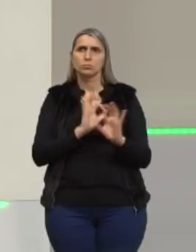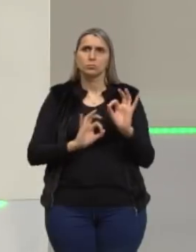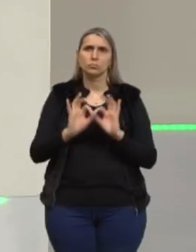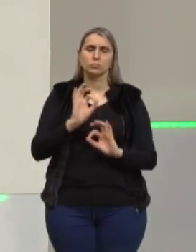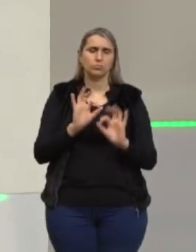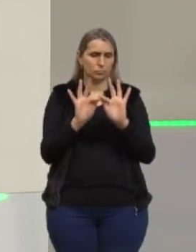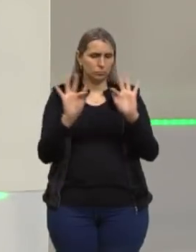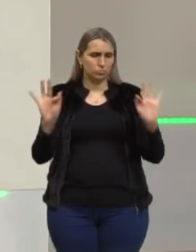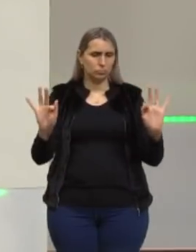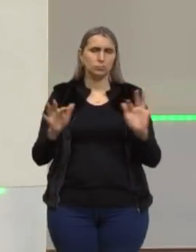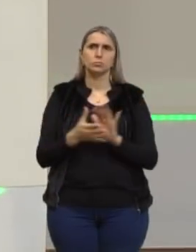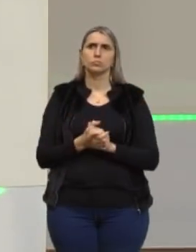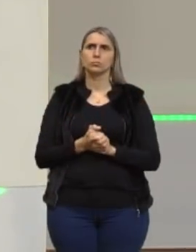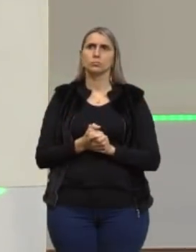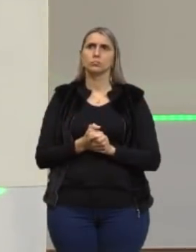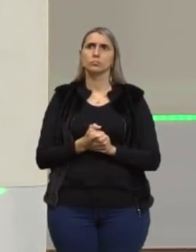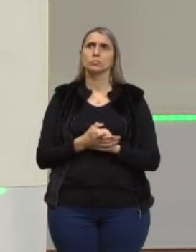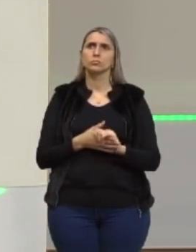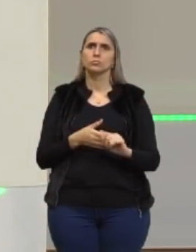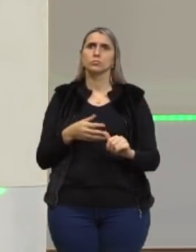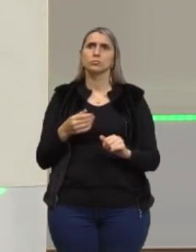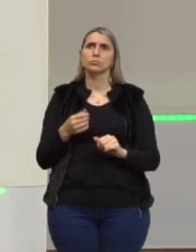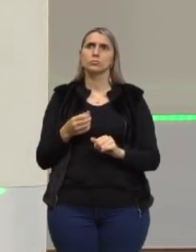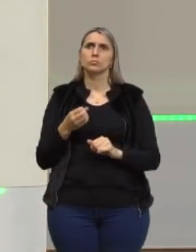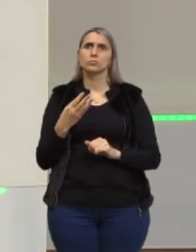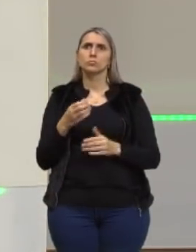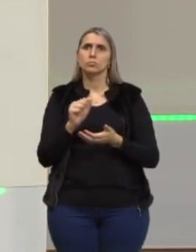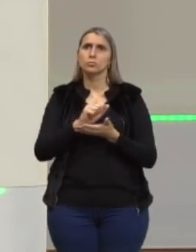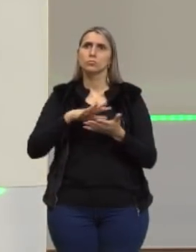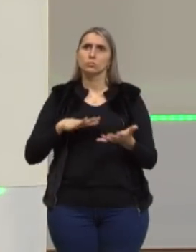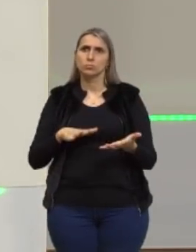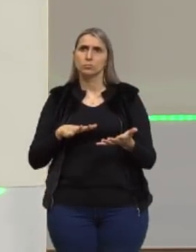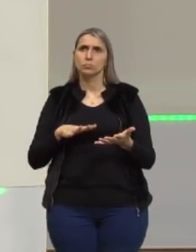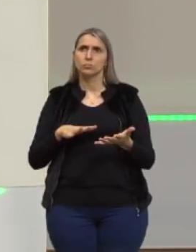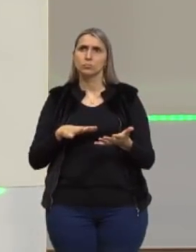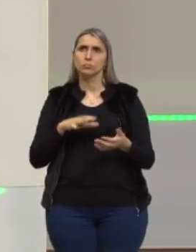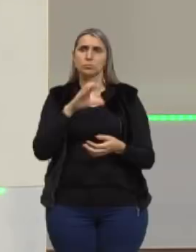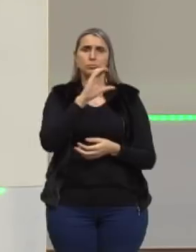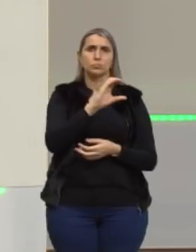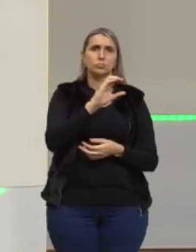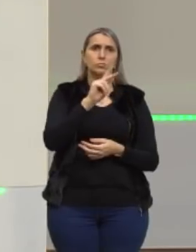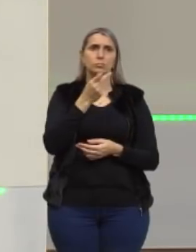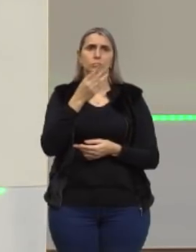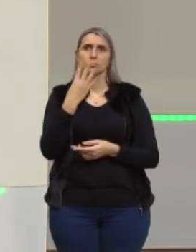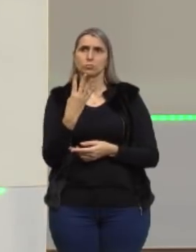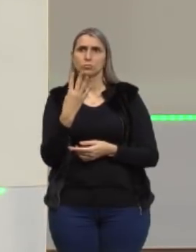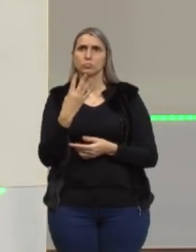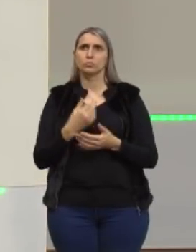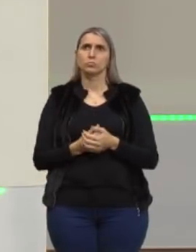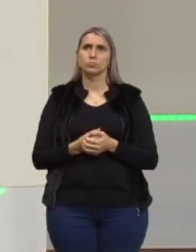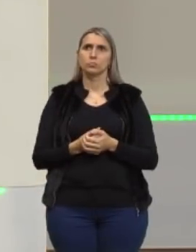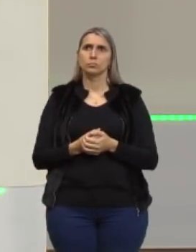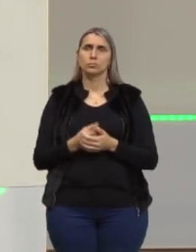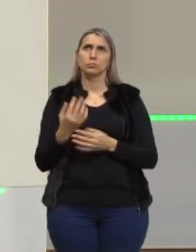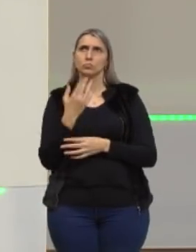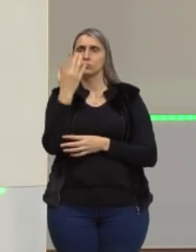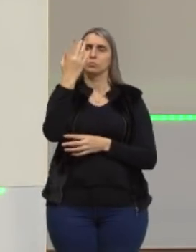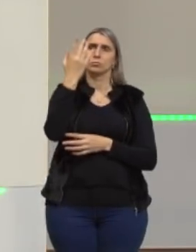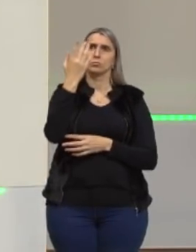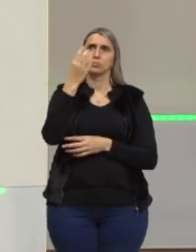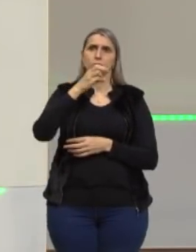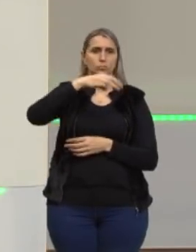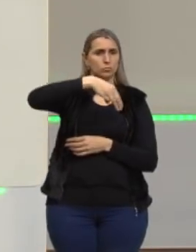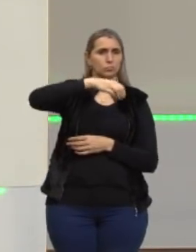montar a fórmula tá então é bom a gente fazer esse tipo de exercício ch4 gasoso